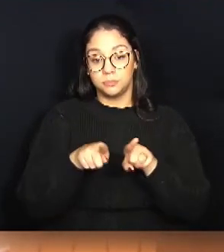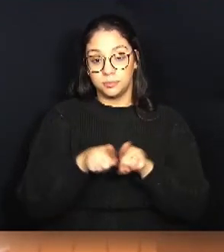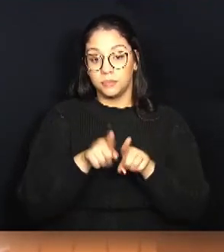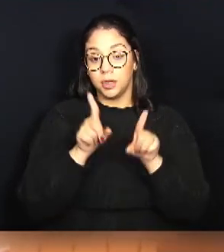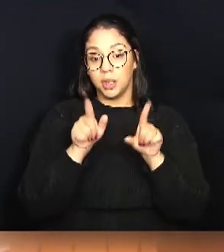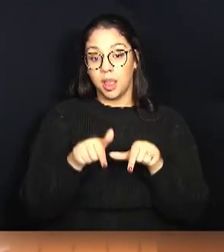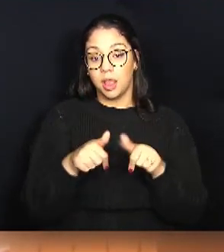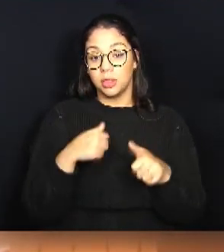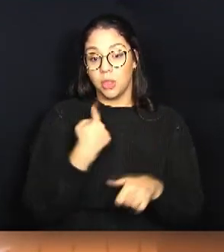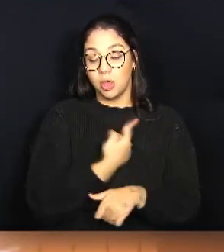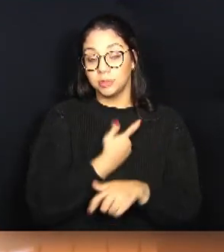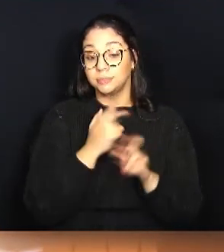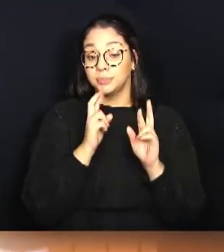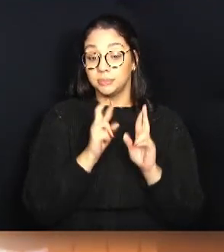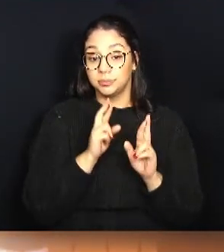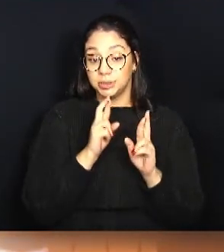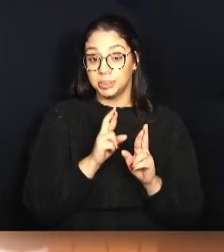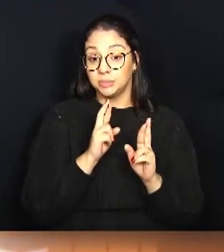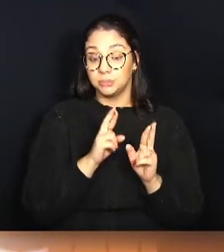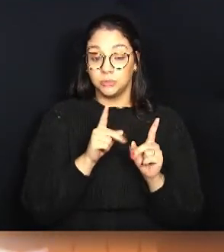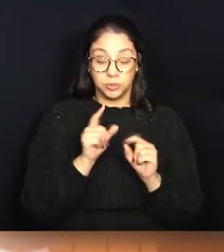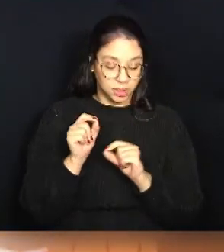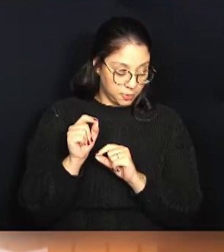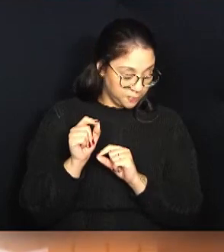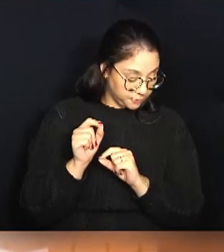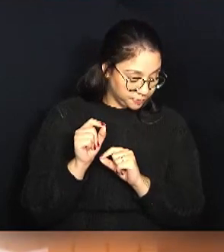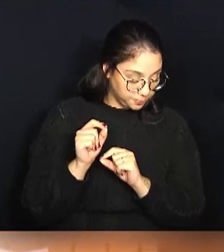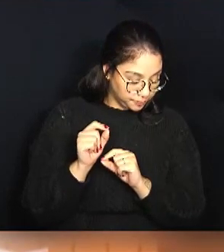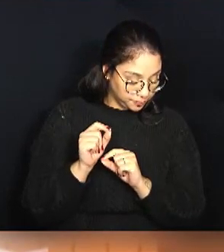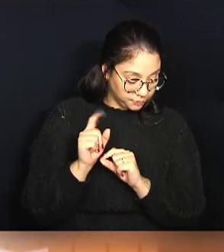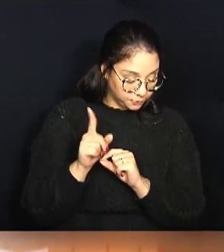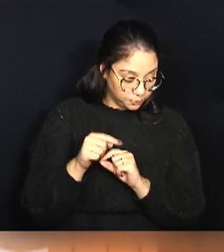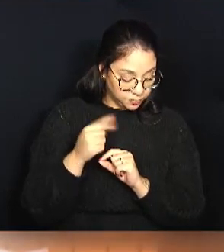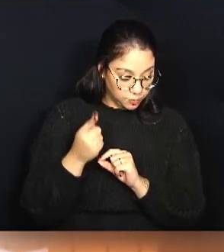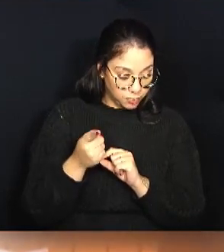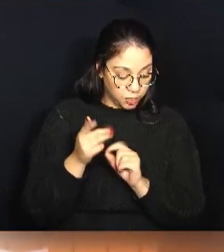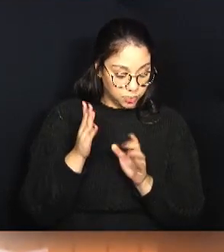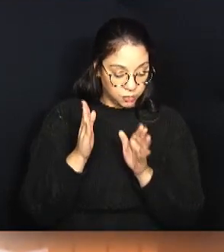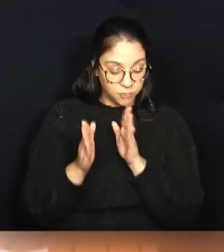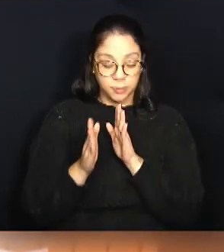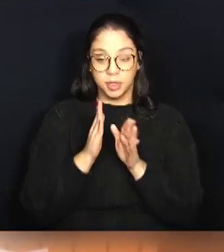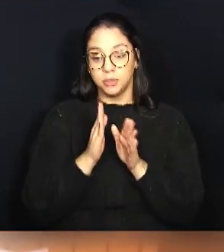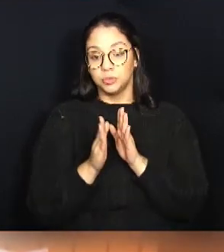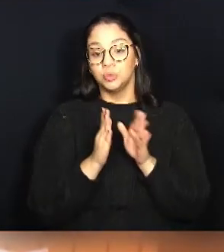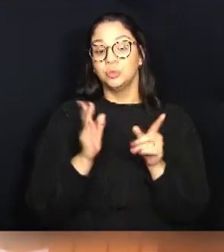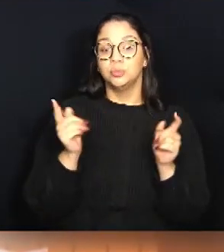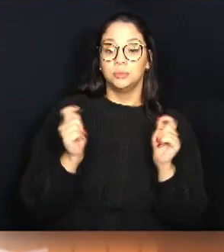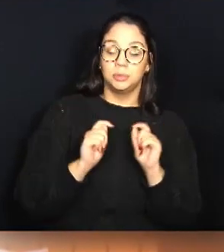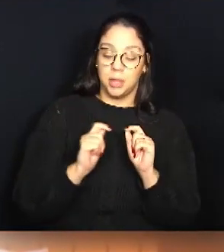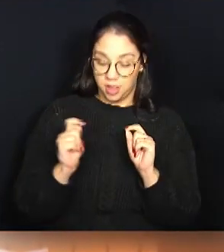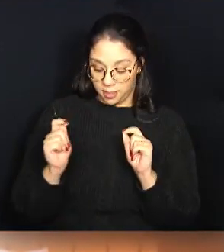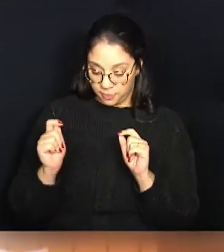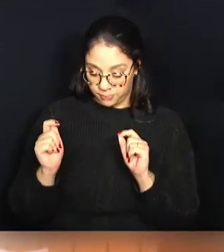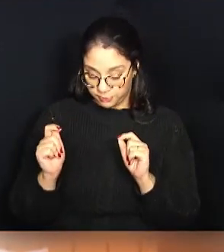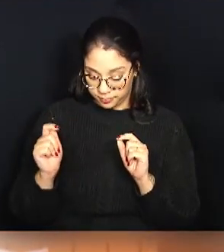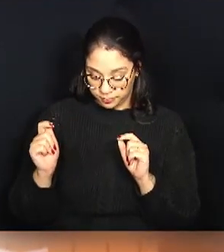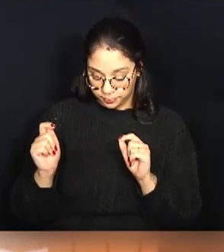nós esperamos, temos a expectativa que no próximo período aí nós possamos